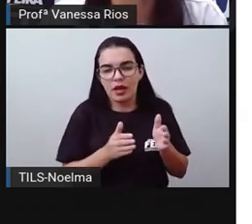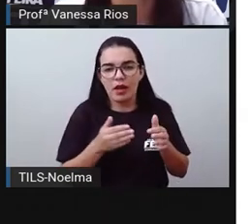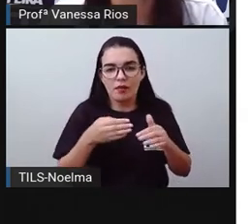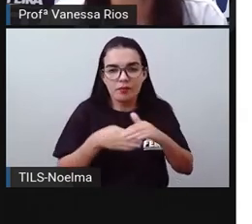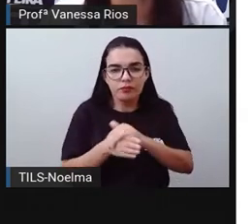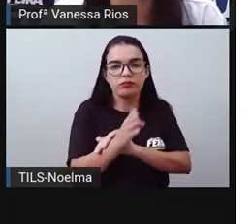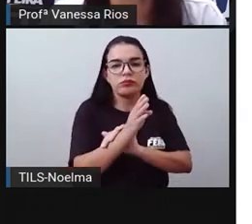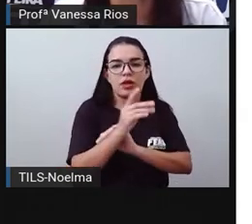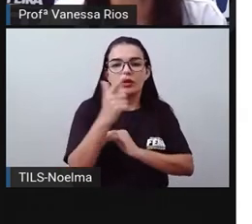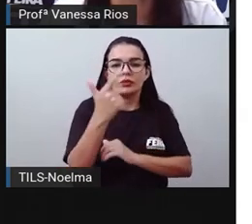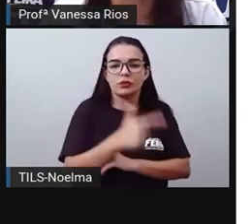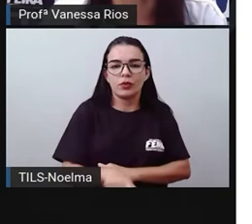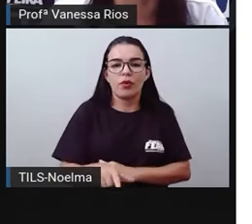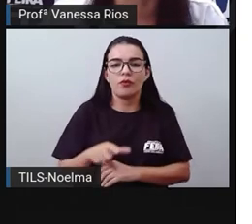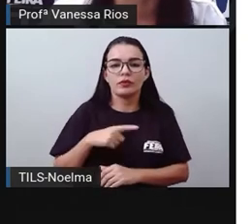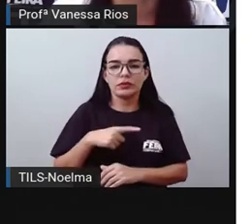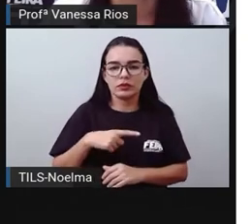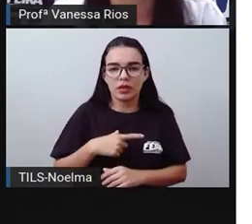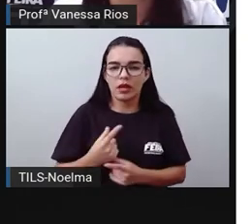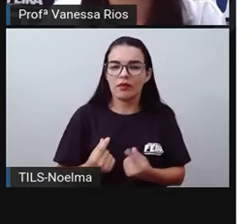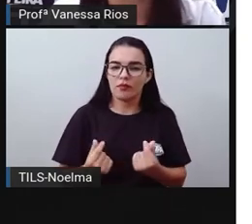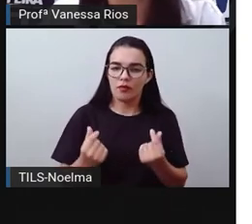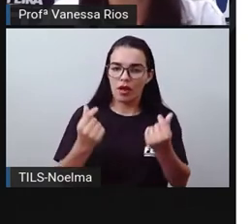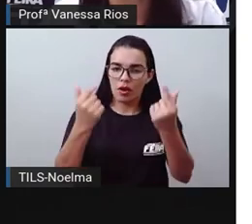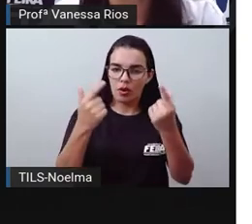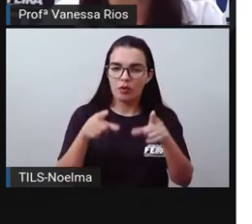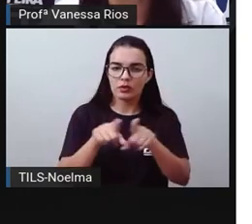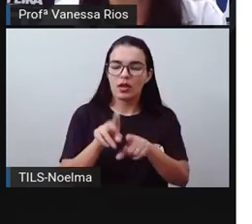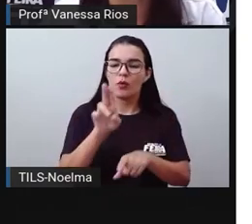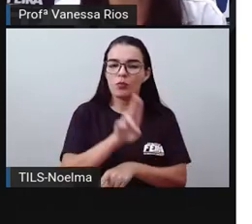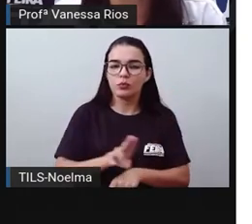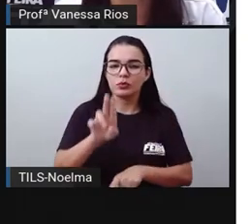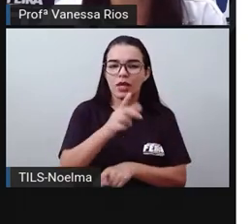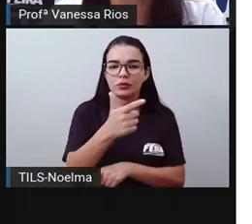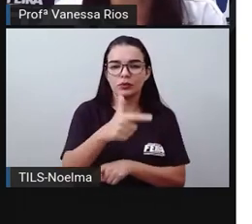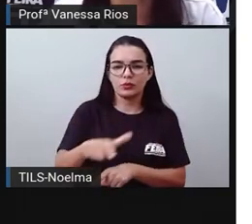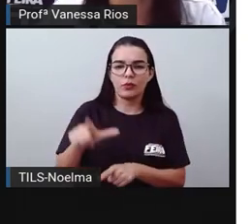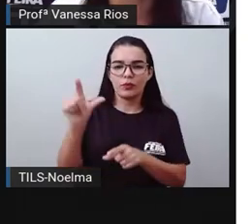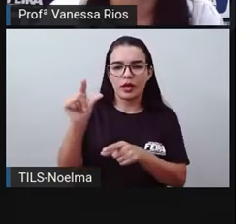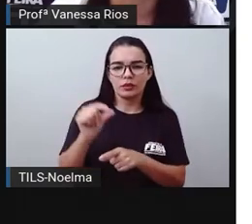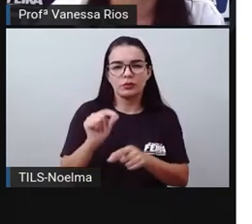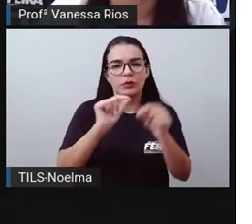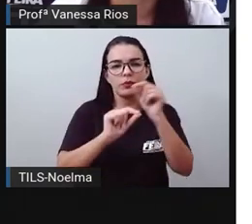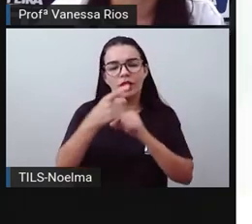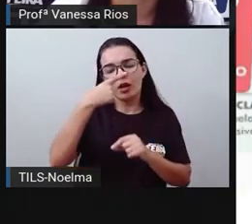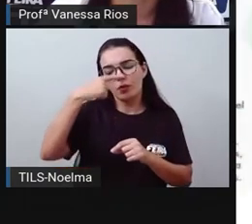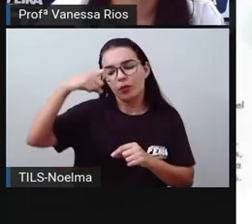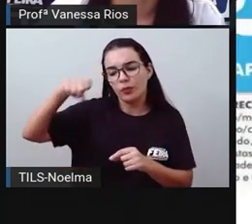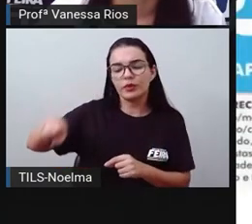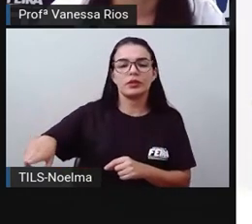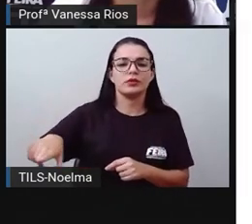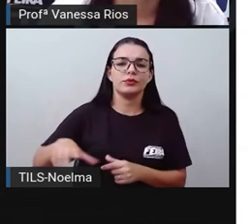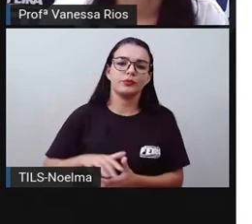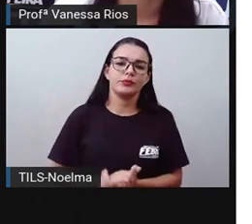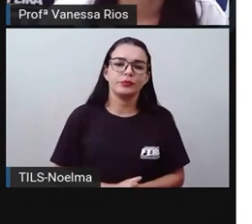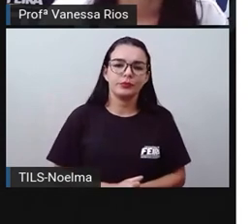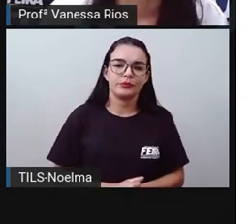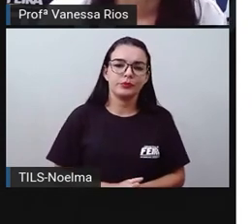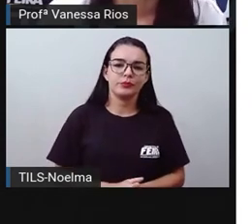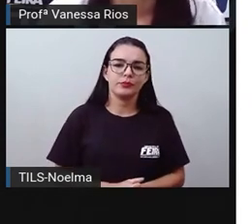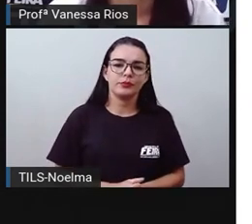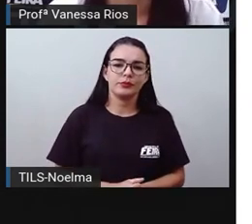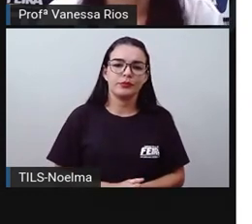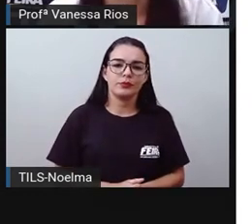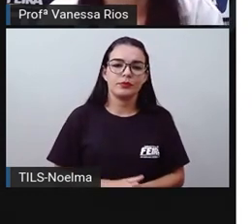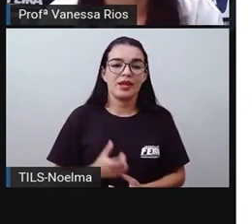a fim de que ainda gerem valor e sejam reutilizados, reduzindo-se a produção de lixo.